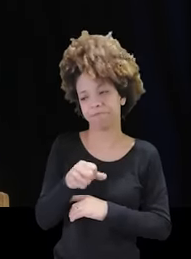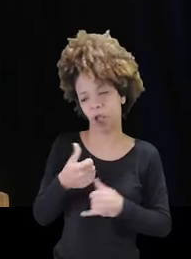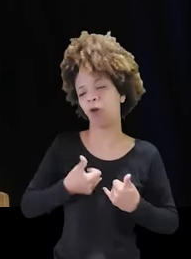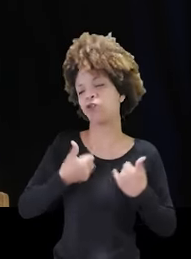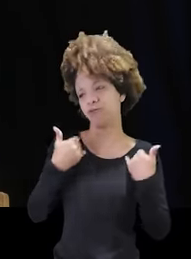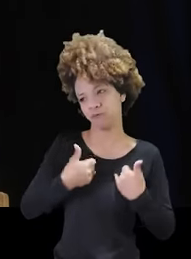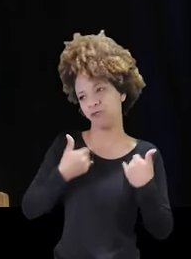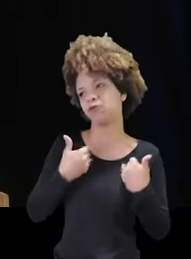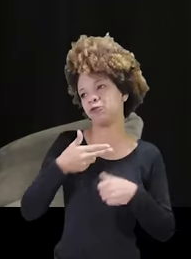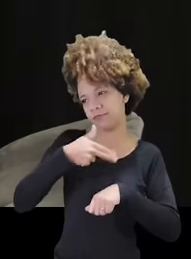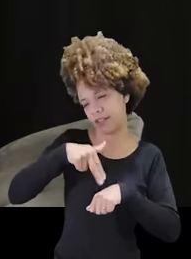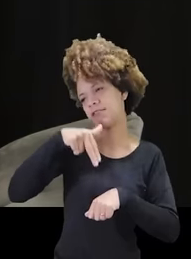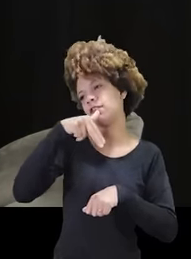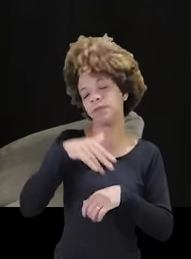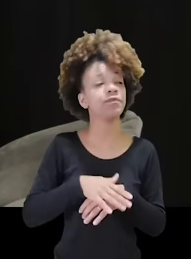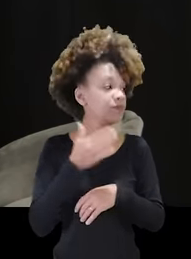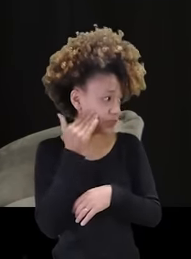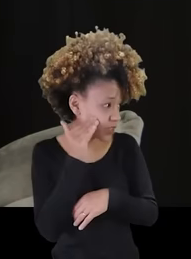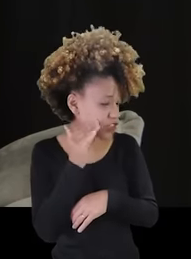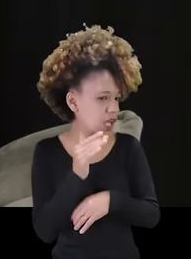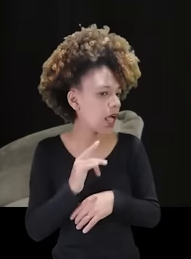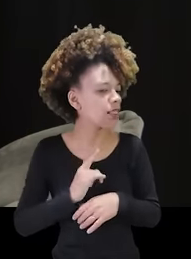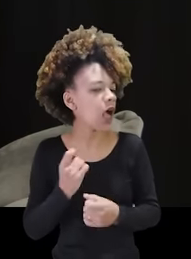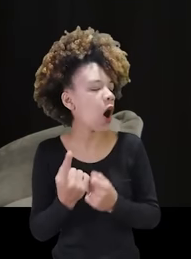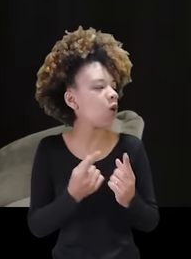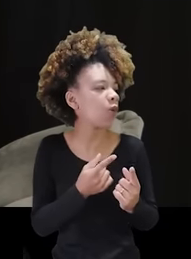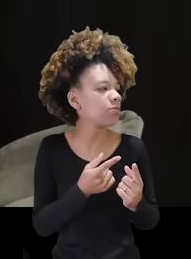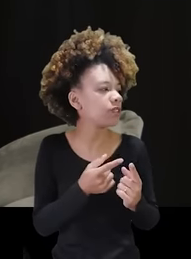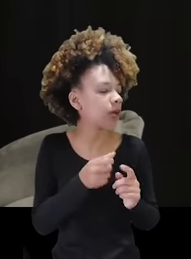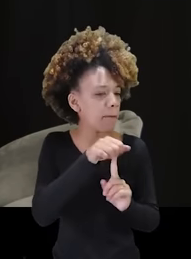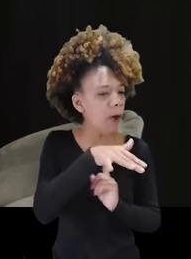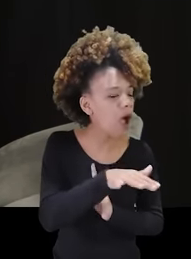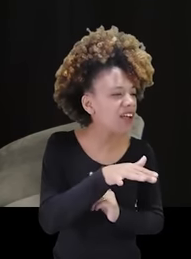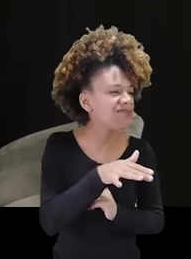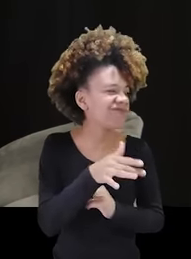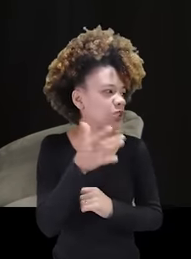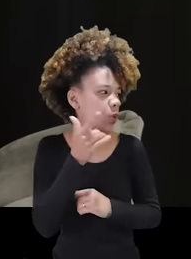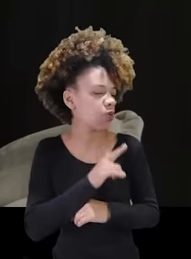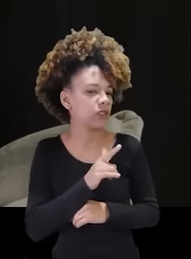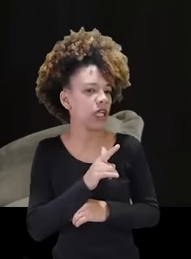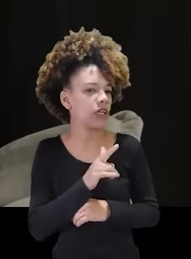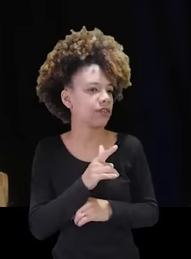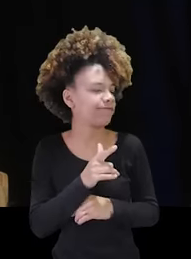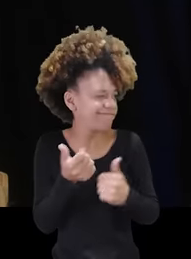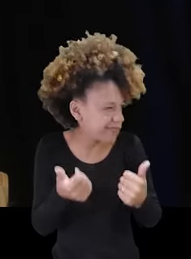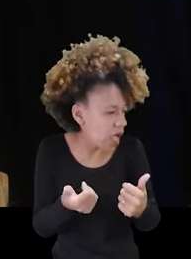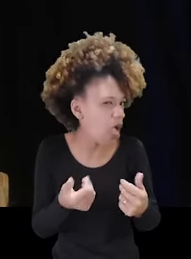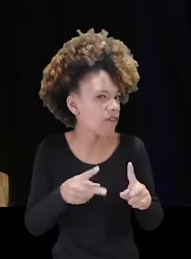orgulho orgulho da Nação entendi e tem umas coisinhas são meio tipo populares demais que não daria certo no resto do mundo